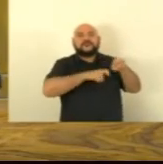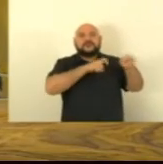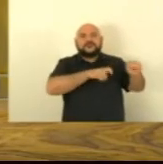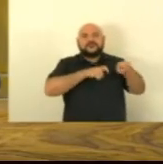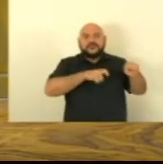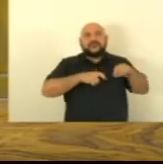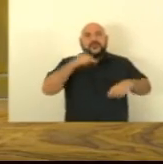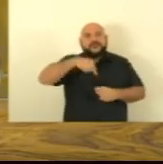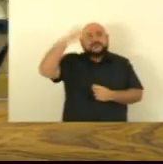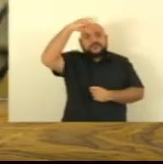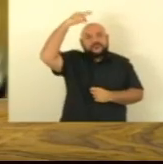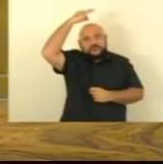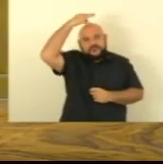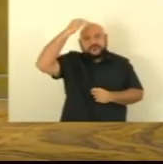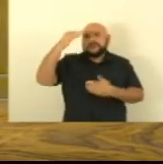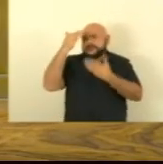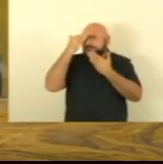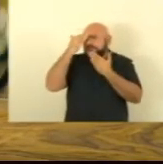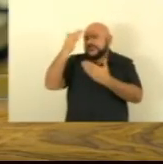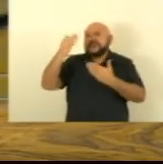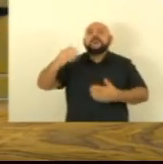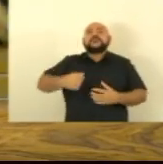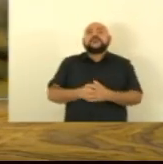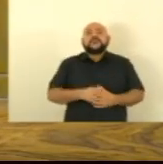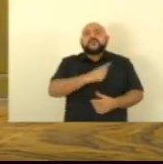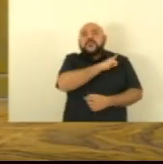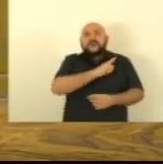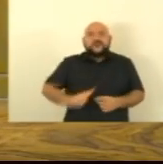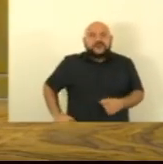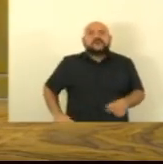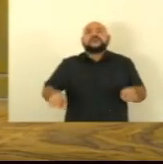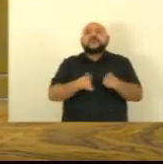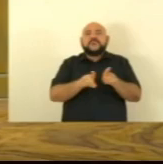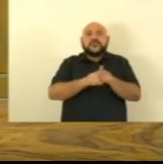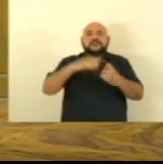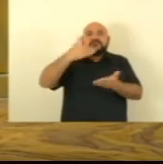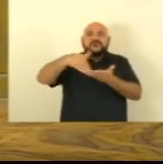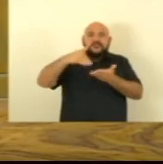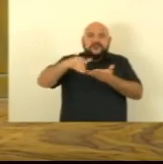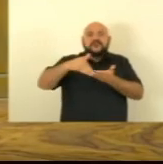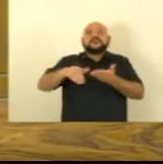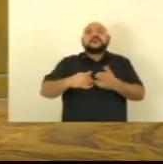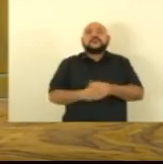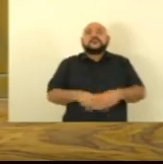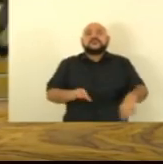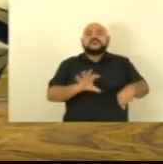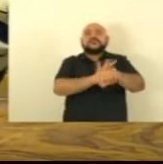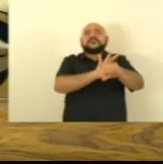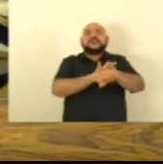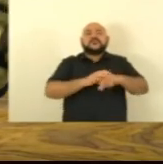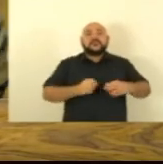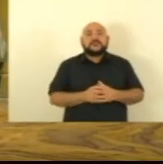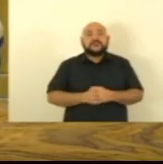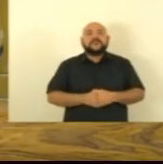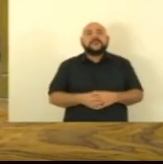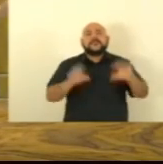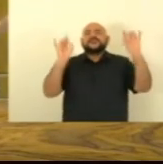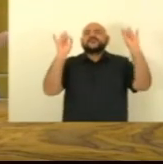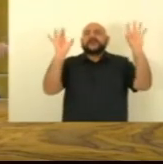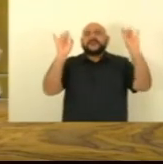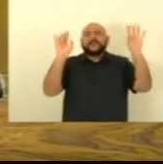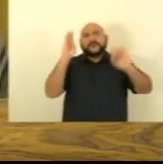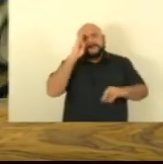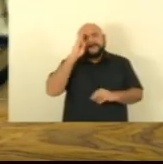nosso estado. Obrigada, governador, obrigada, Secretaria de Segurança Pública, pelo entendimento, mas especialmente o meu